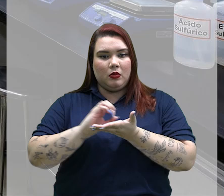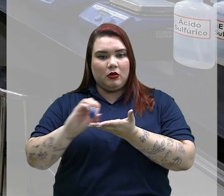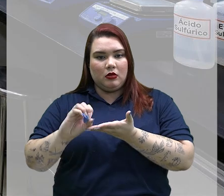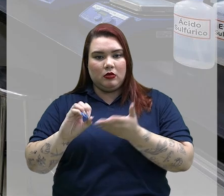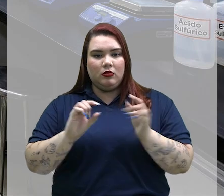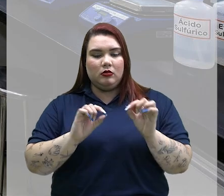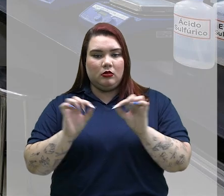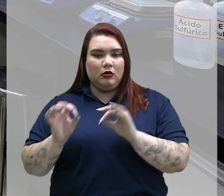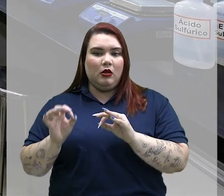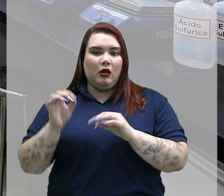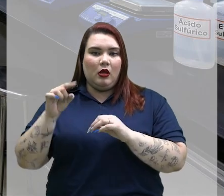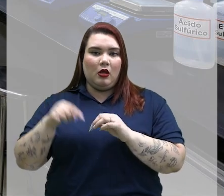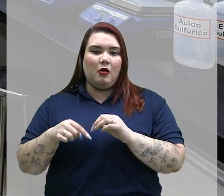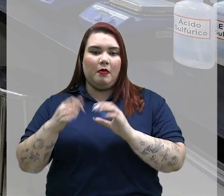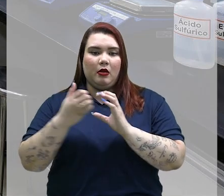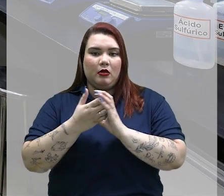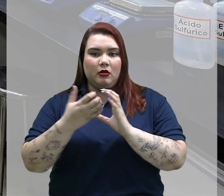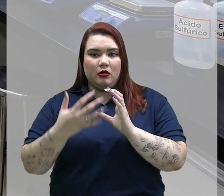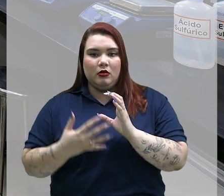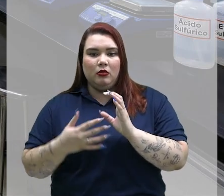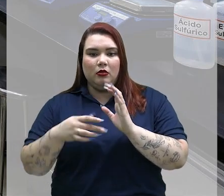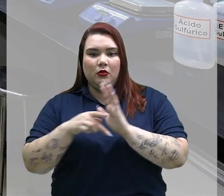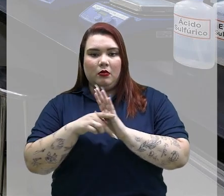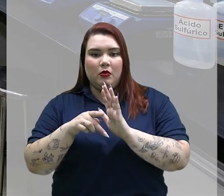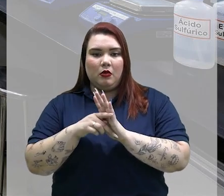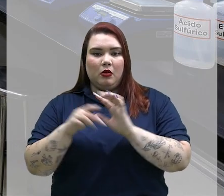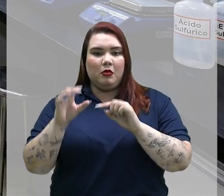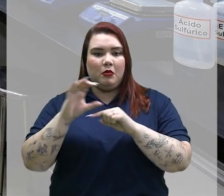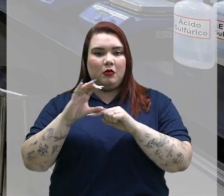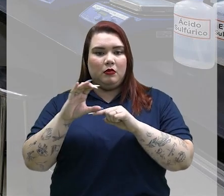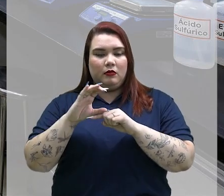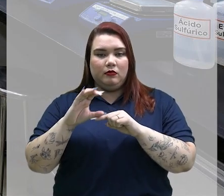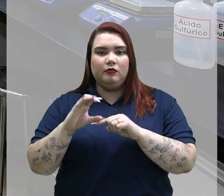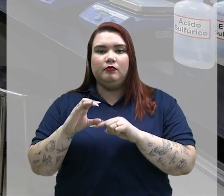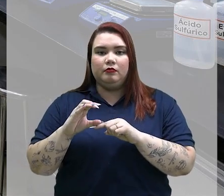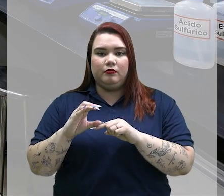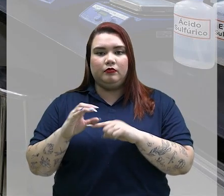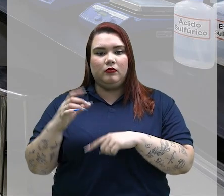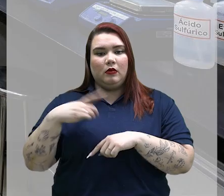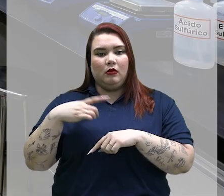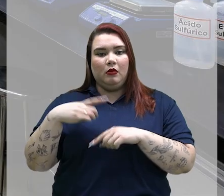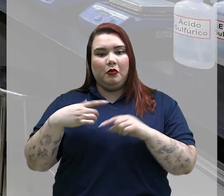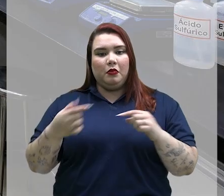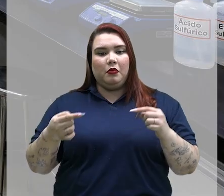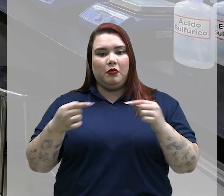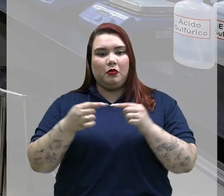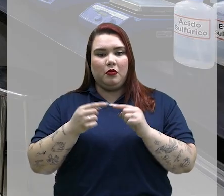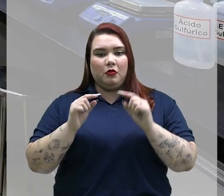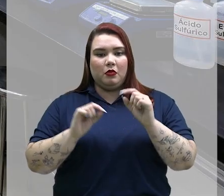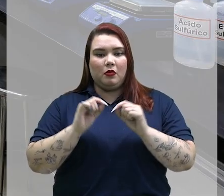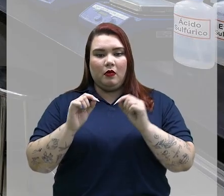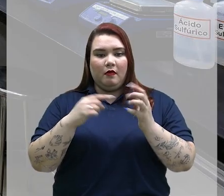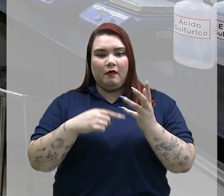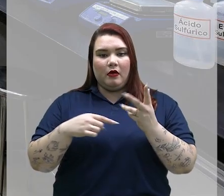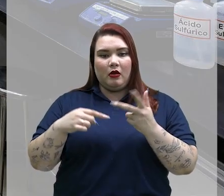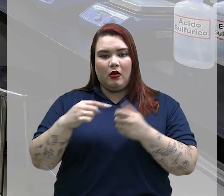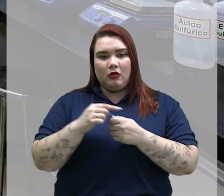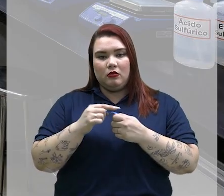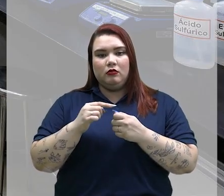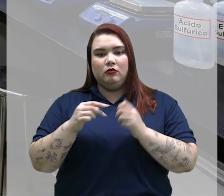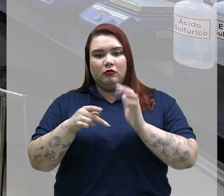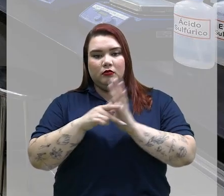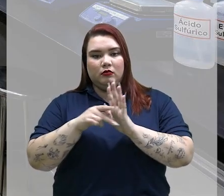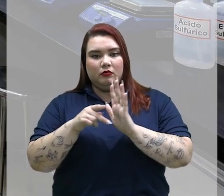uma das características do elemento carbono, desse elemento carbono, que faz com que ele tenha essa grande versatilidade,